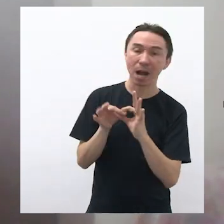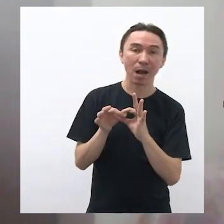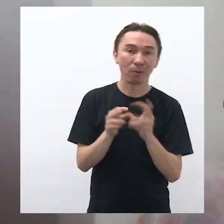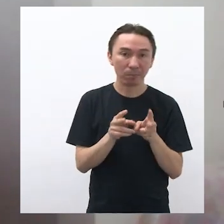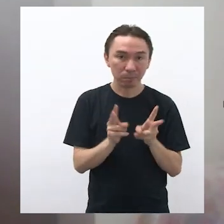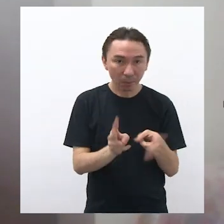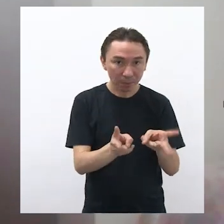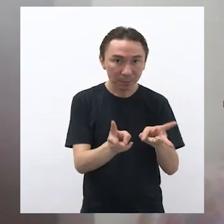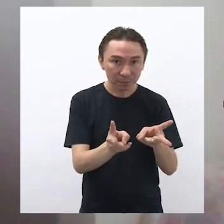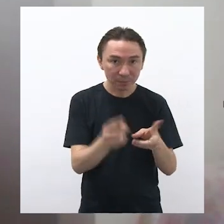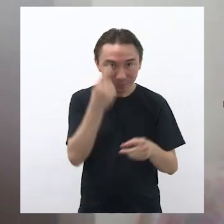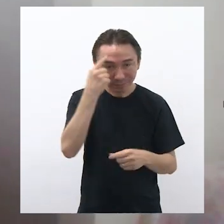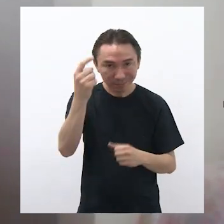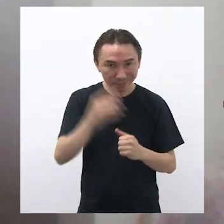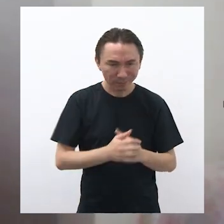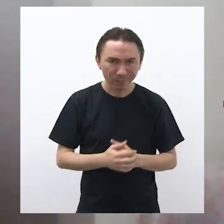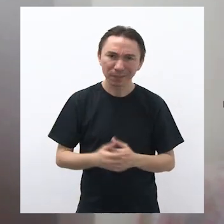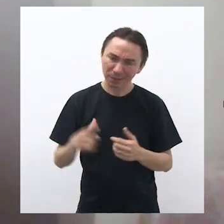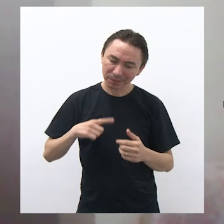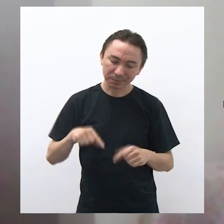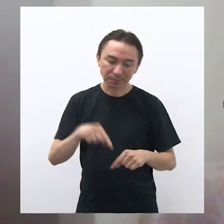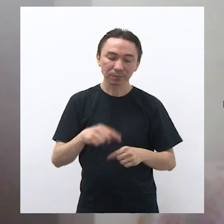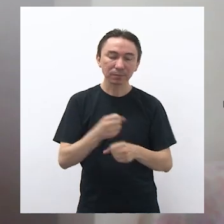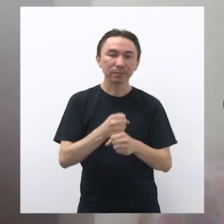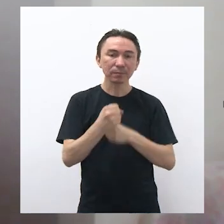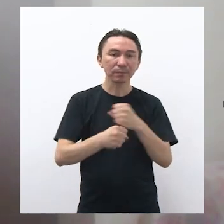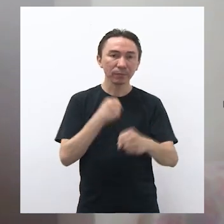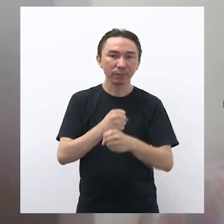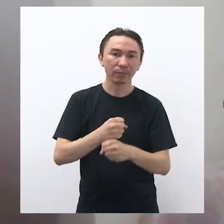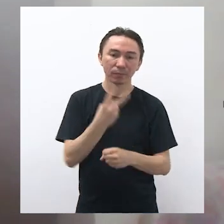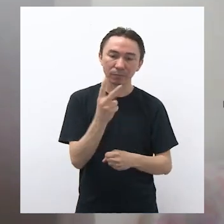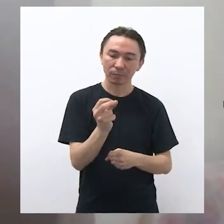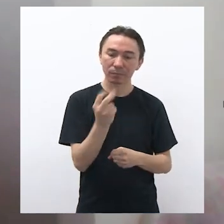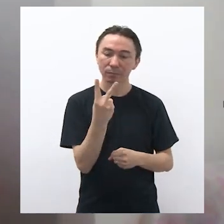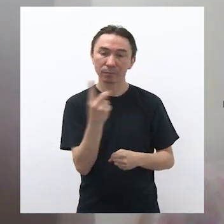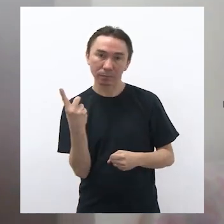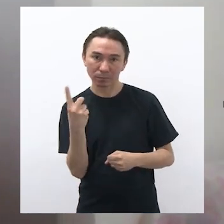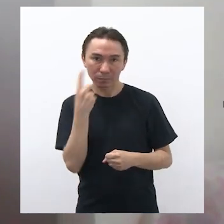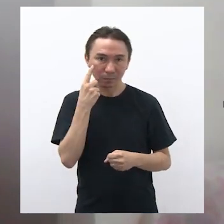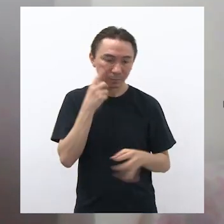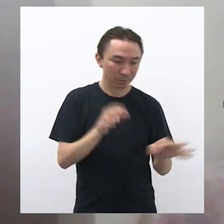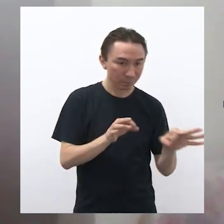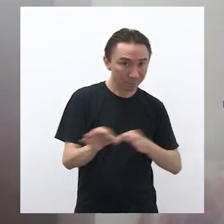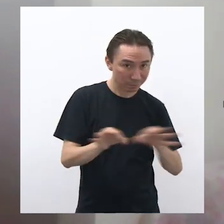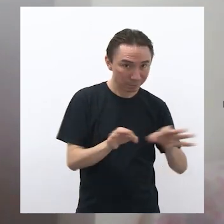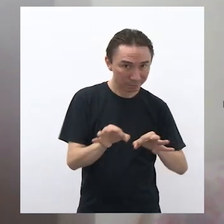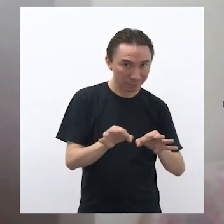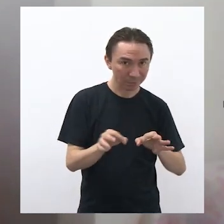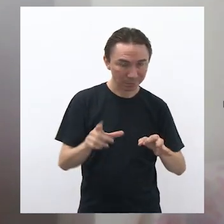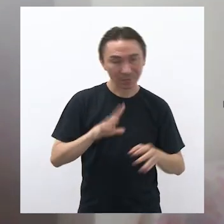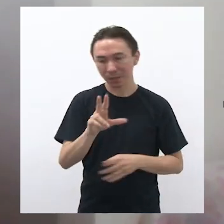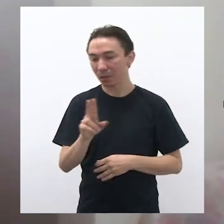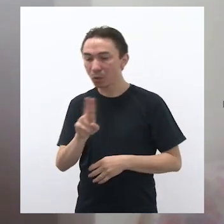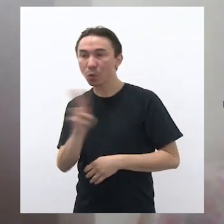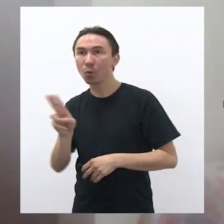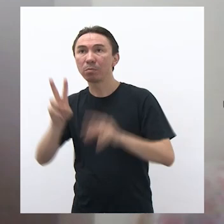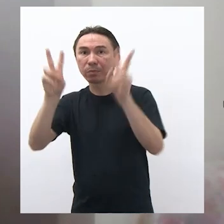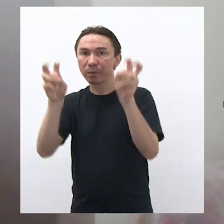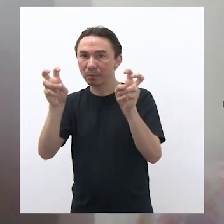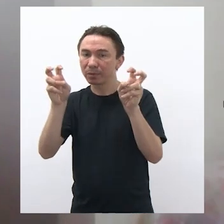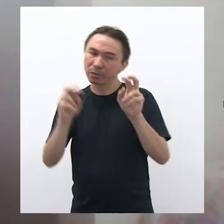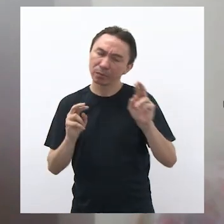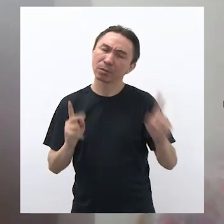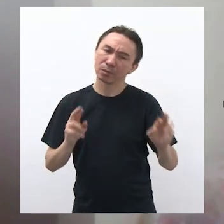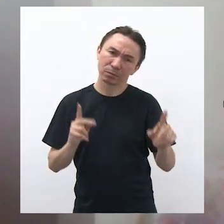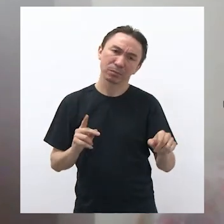foram planejados ao longo de 2021. Mas o nome é diferente, sim. Por quê? Porque a gente sentou, né,